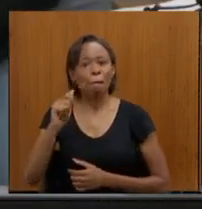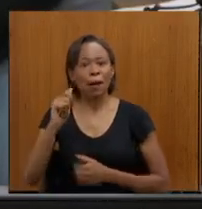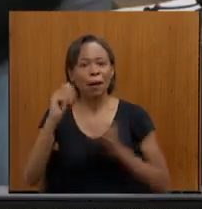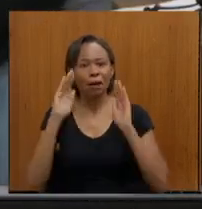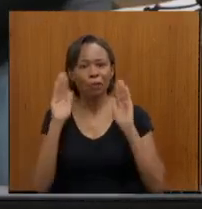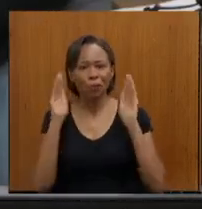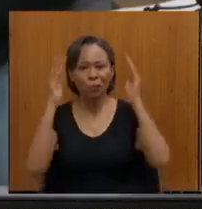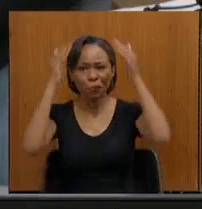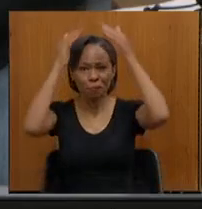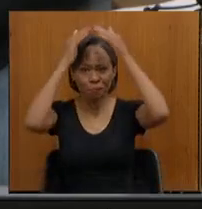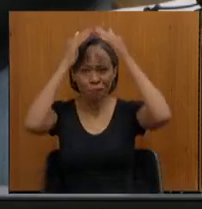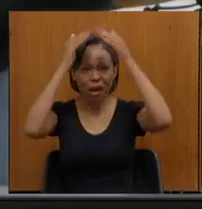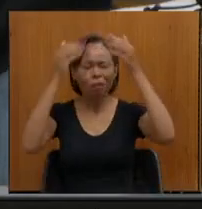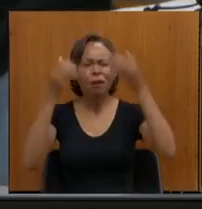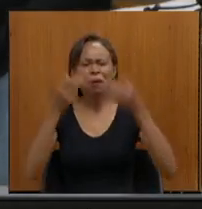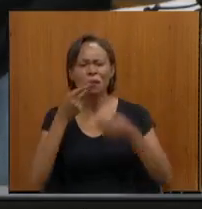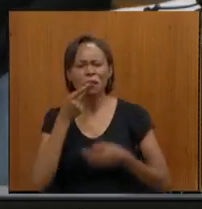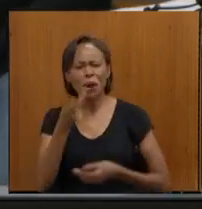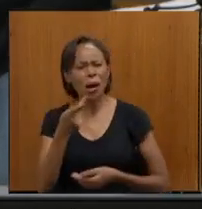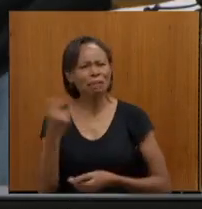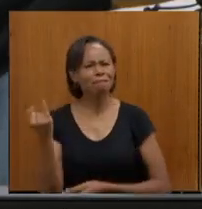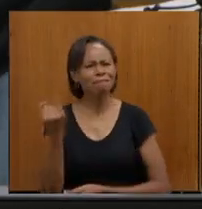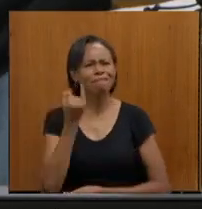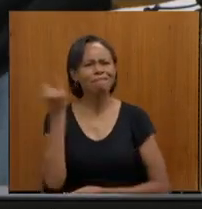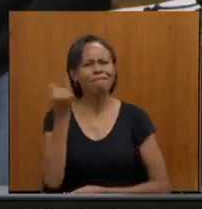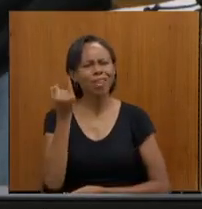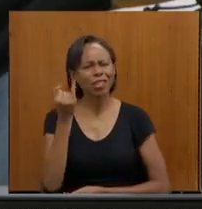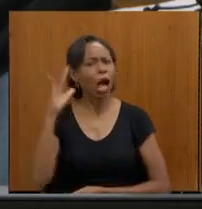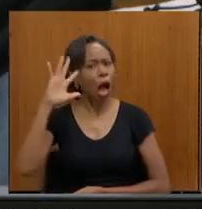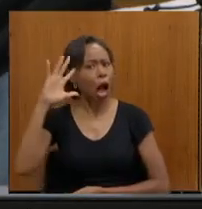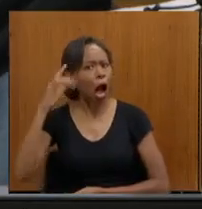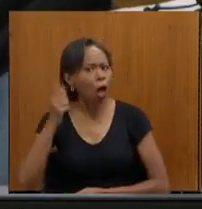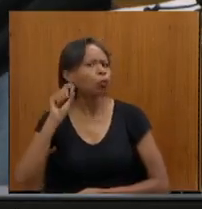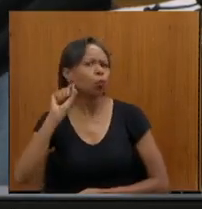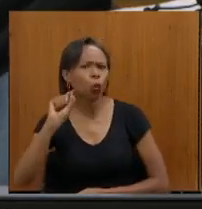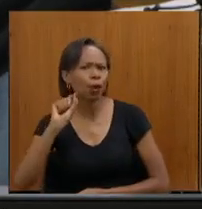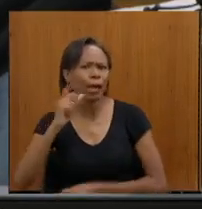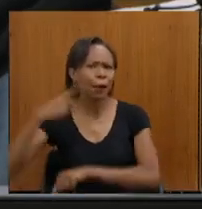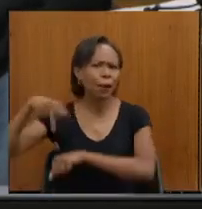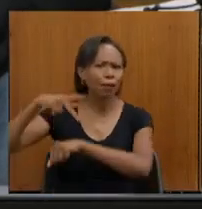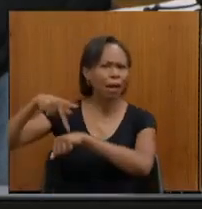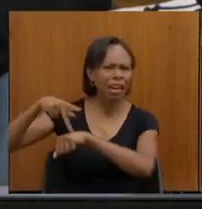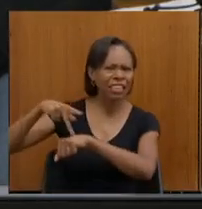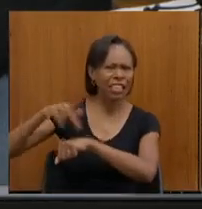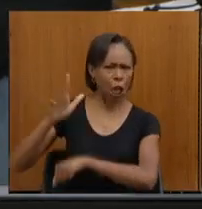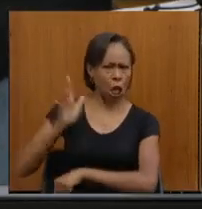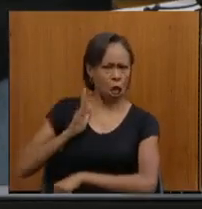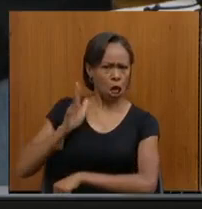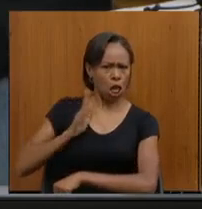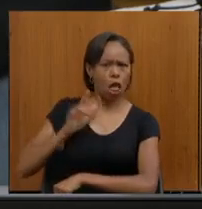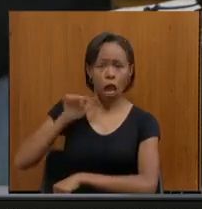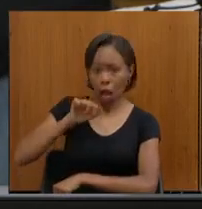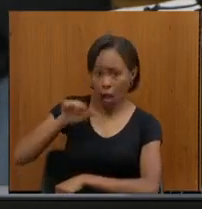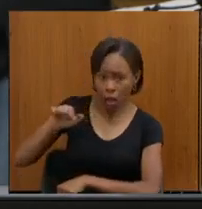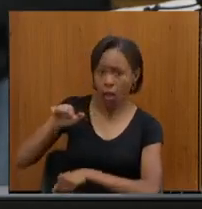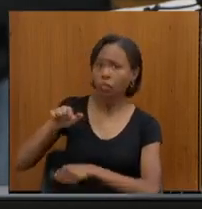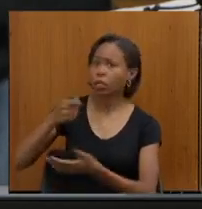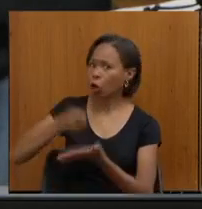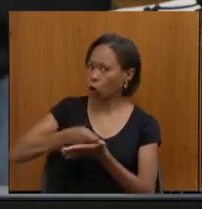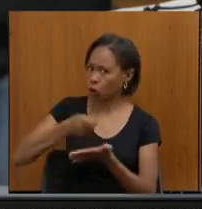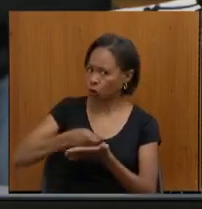eu acho que as nações ricas né Tem obrigação é de